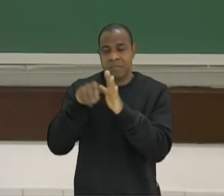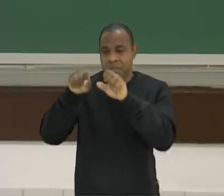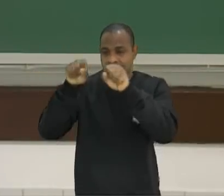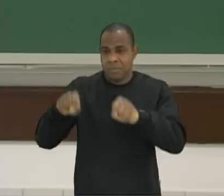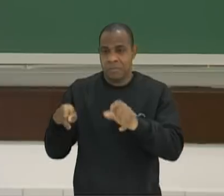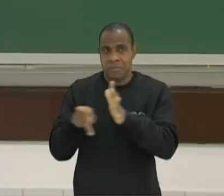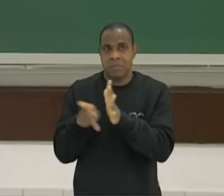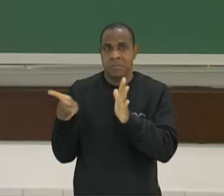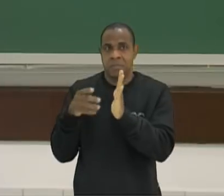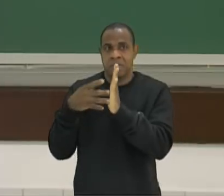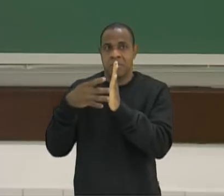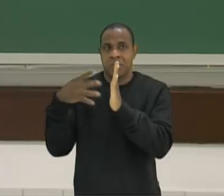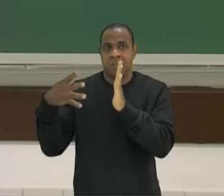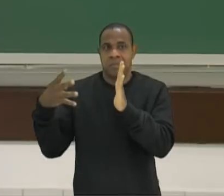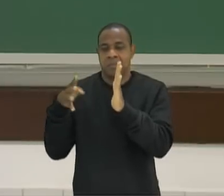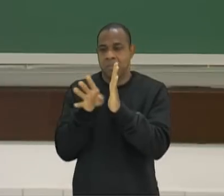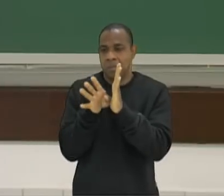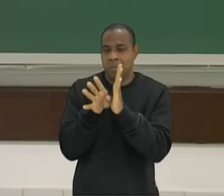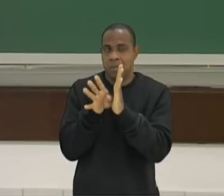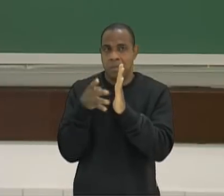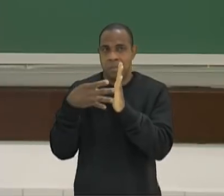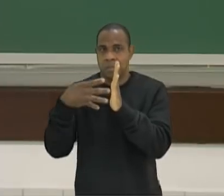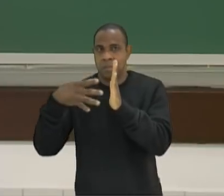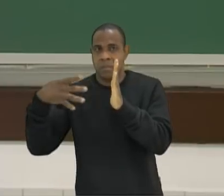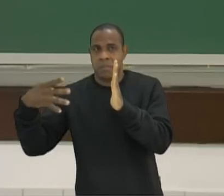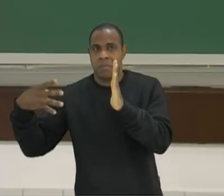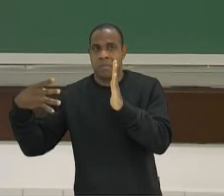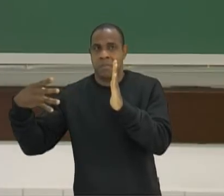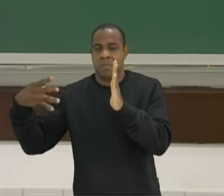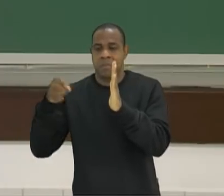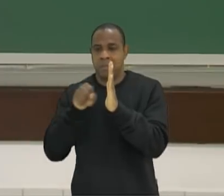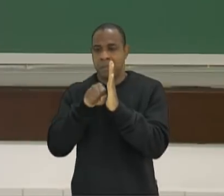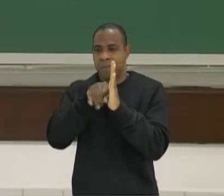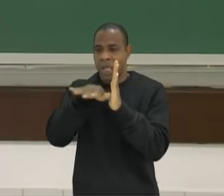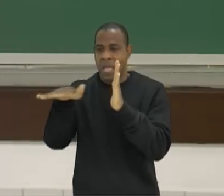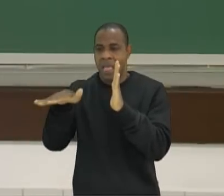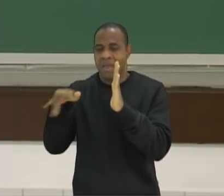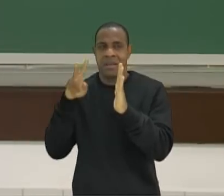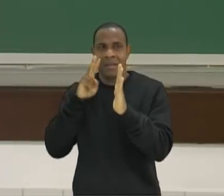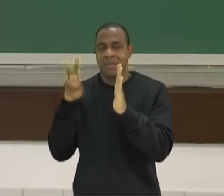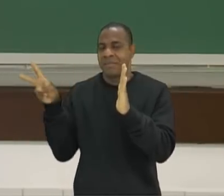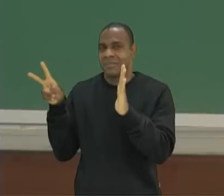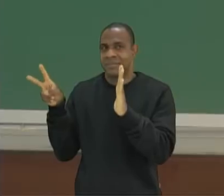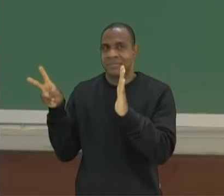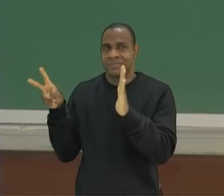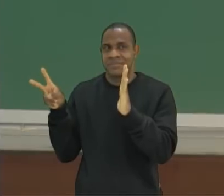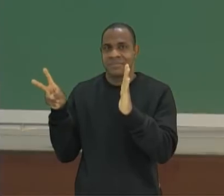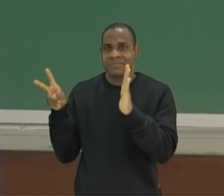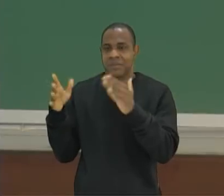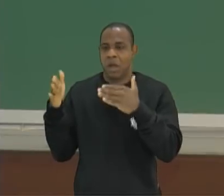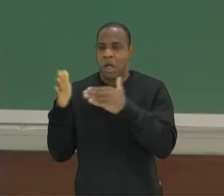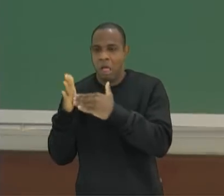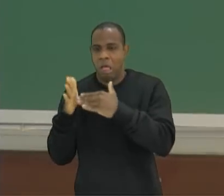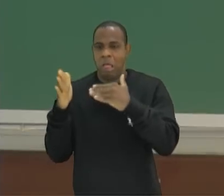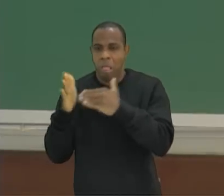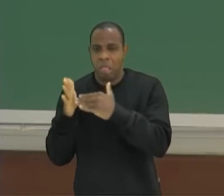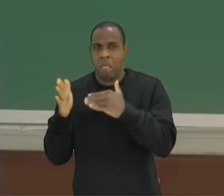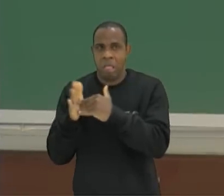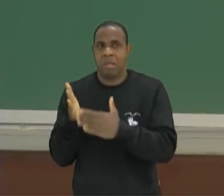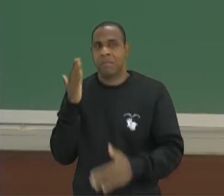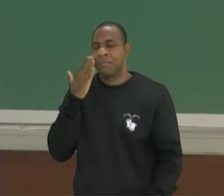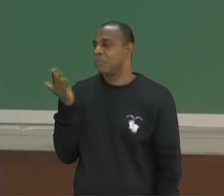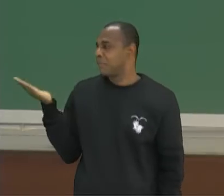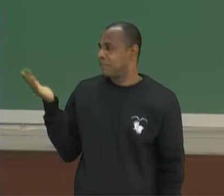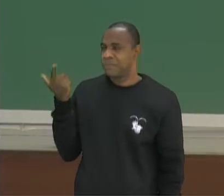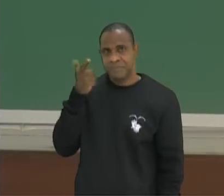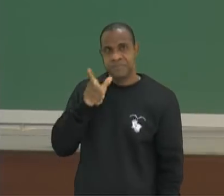ele consegue estar avançando, passando ou transpassando por esse obstáculo, certo? Então, vamos avançar para a